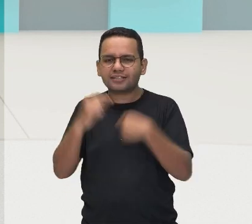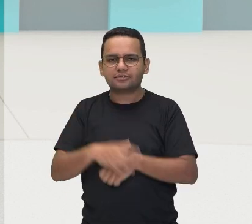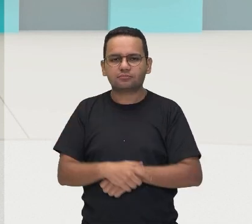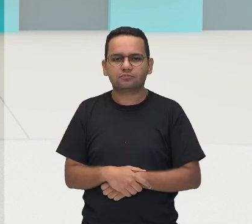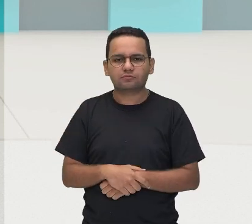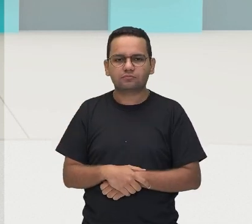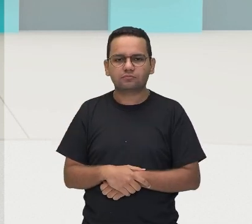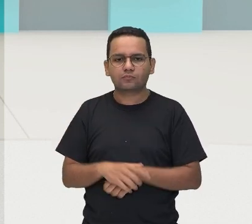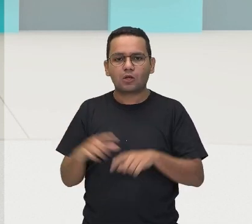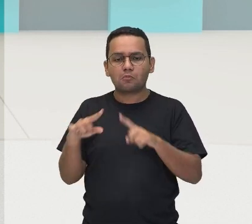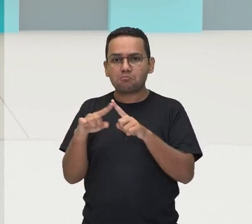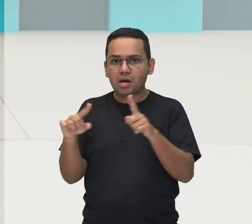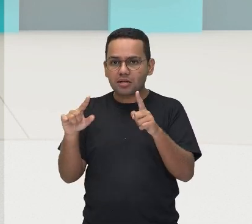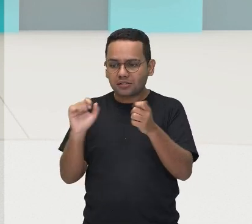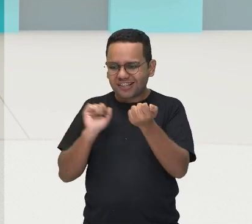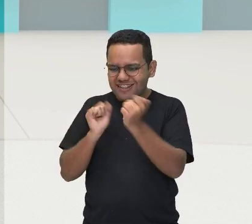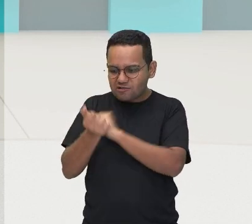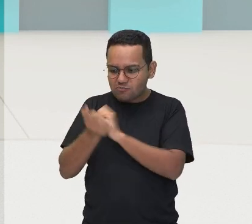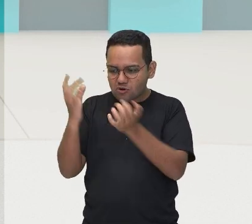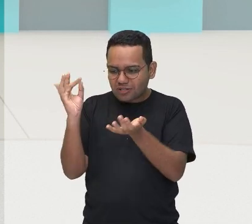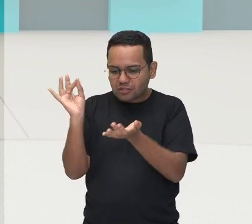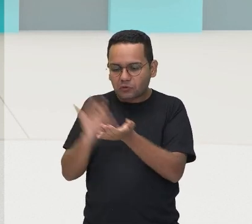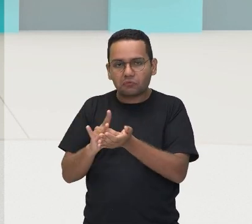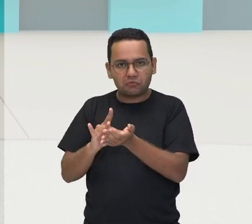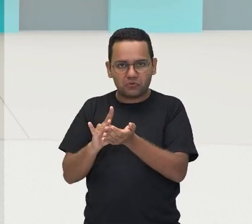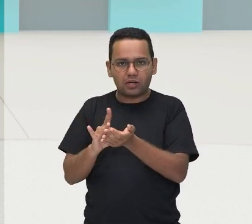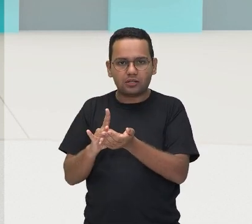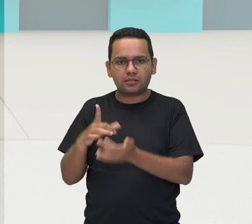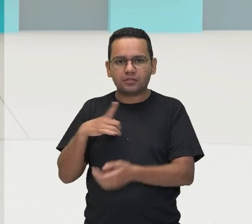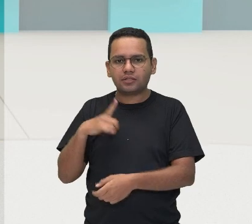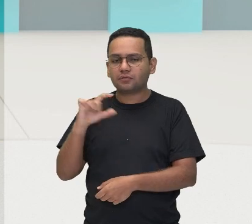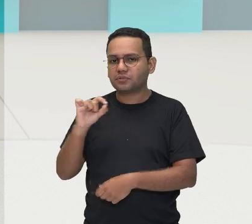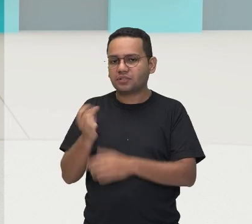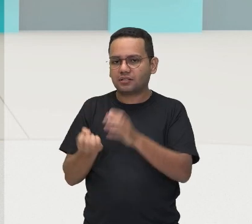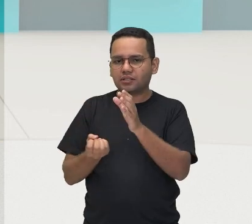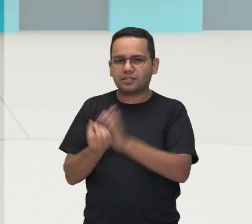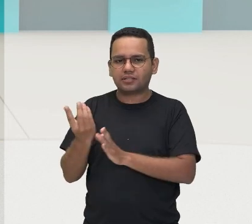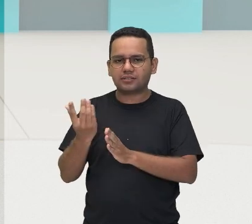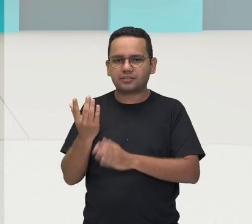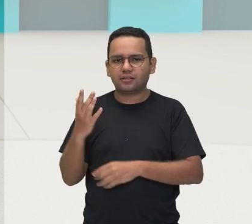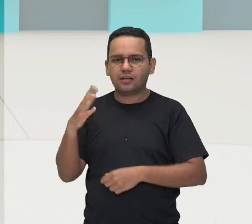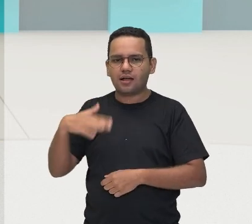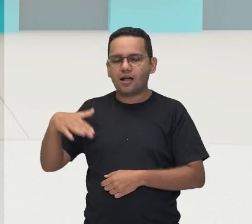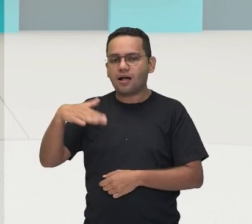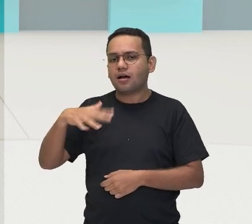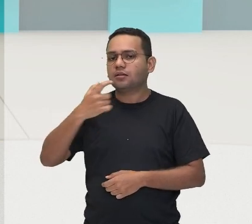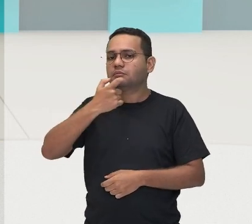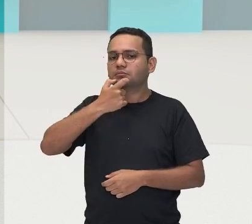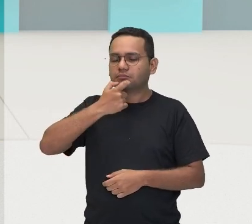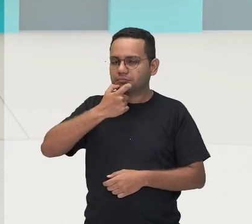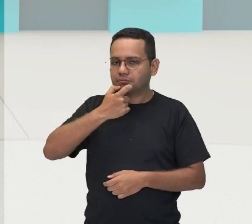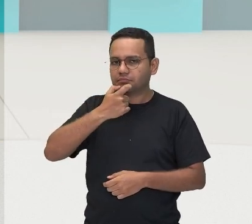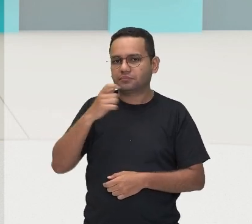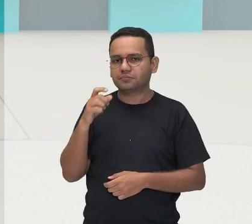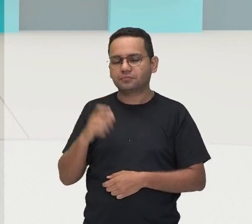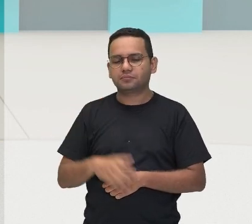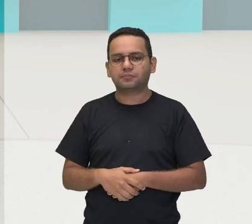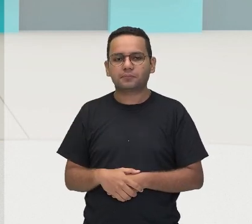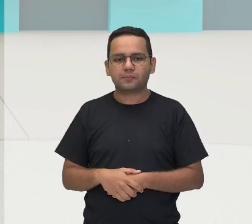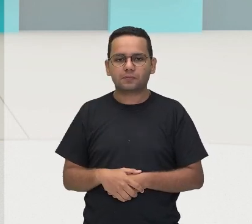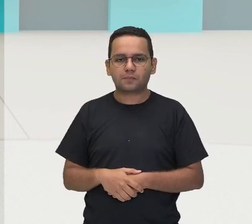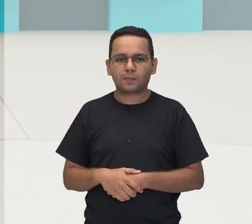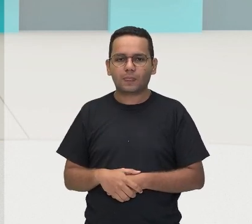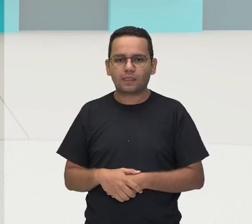como esporte, como nós conhecemos hoje, teve origem ali na Grã-Bretanha, tá certo? E